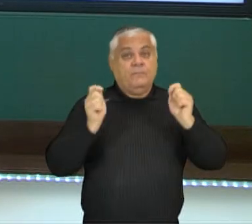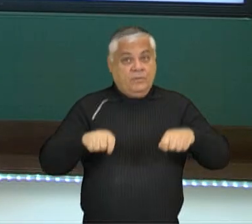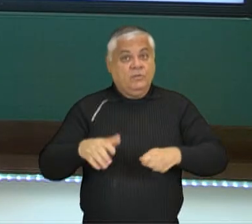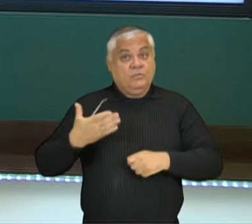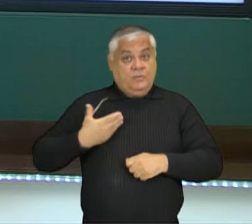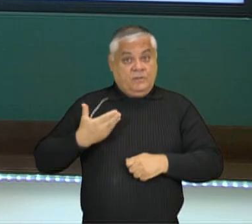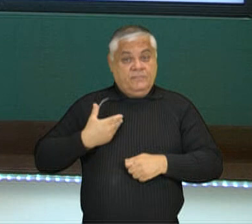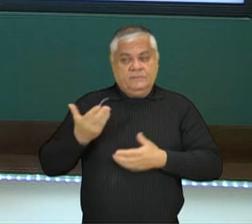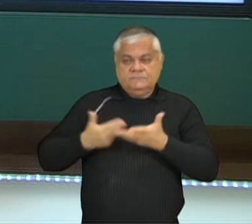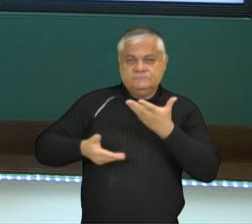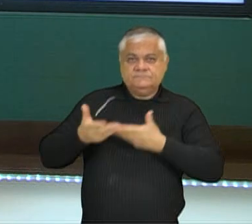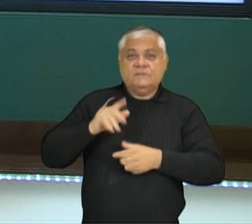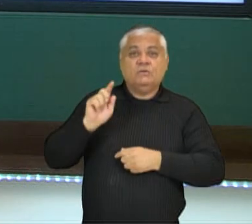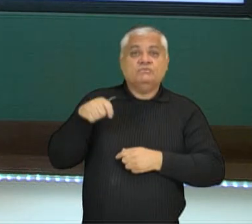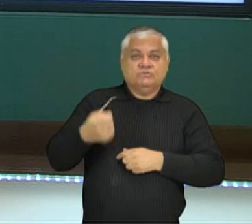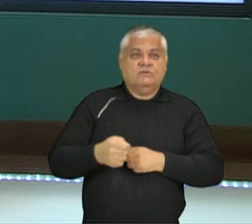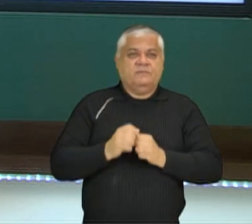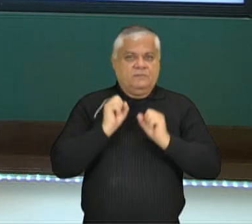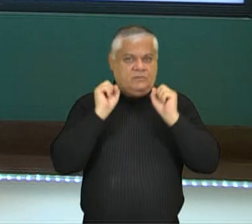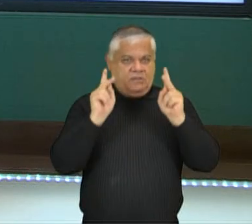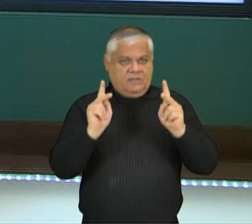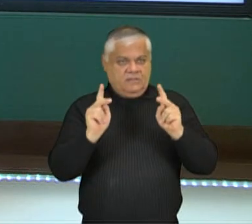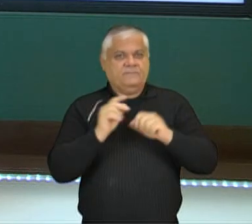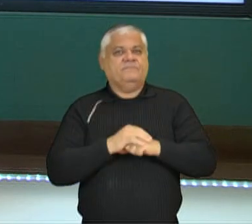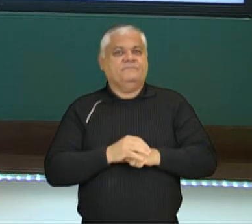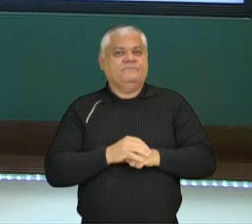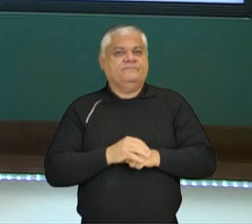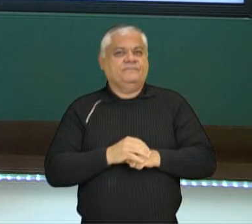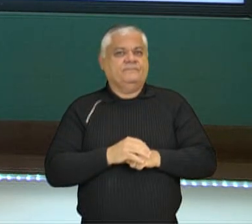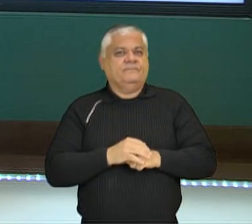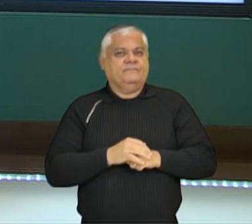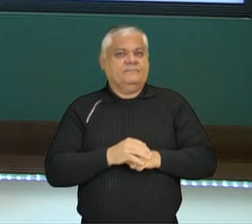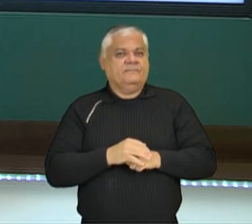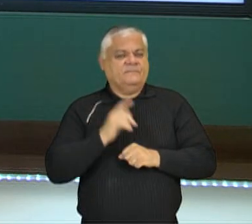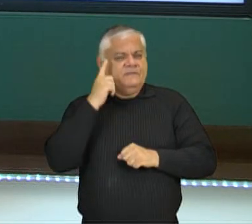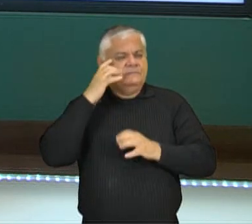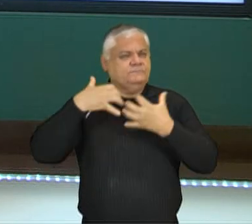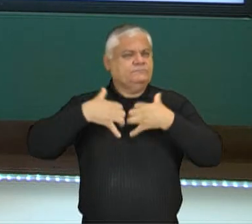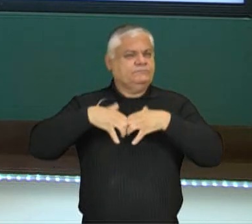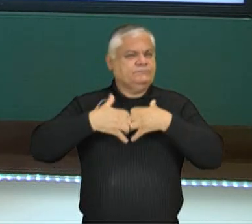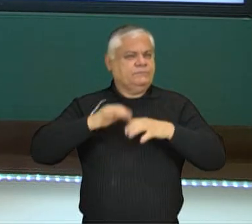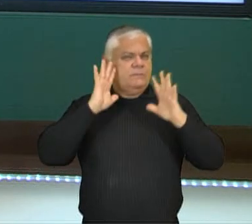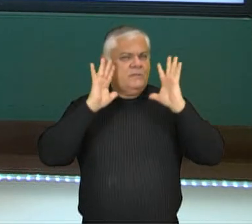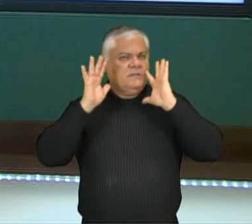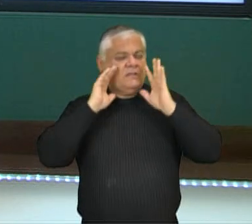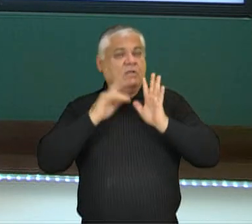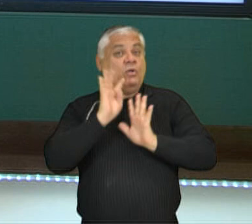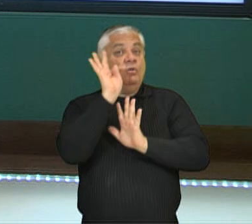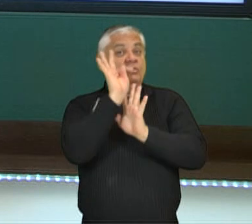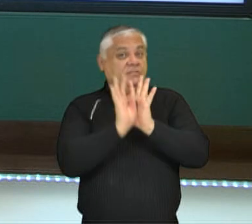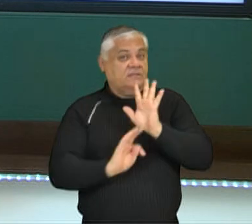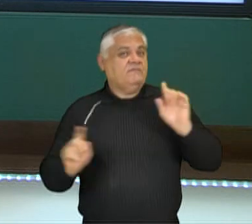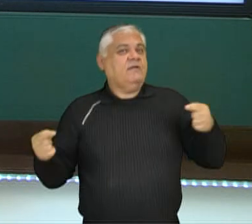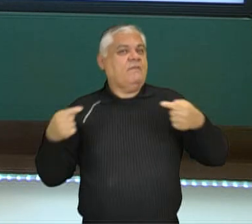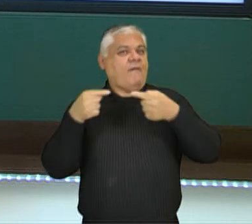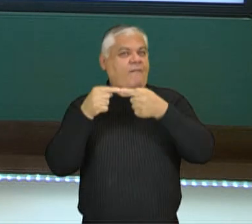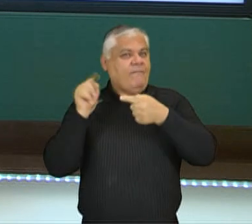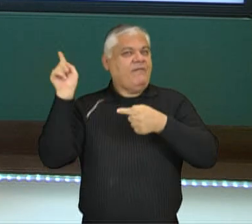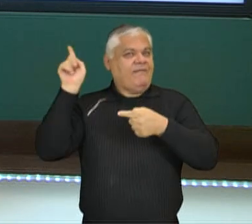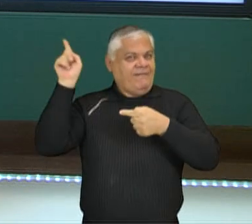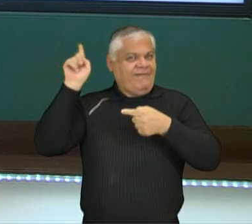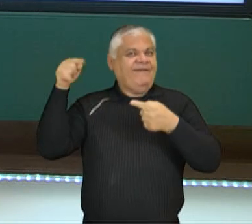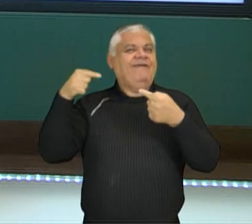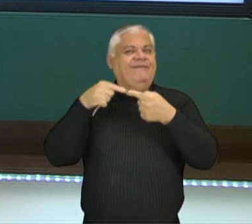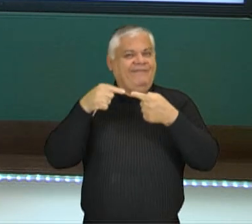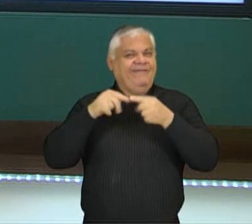aí, sobre elas, tá certo? Interessante. Vai refletindo sobre isso, porque o nosso texto vai falar um pouco sobre